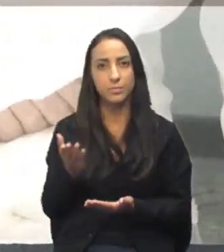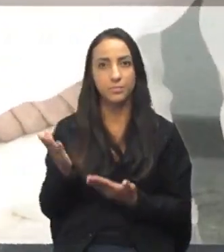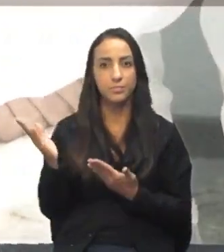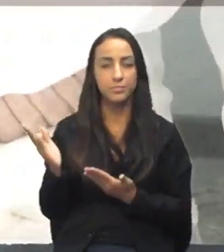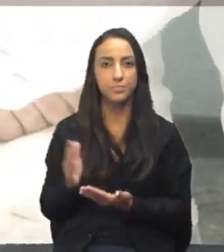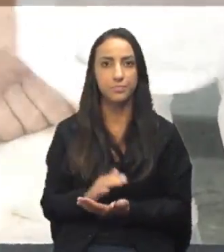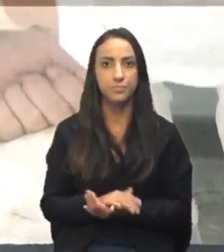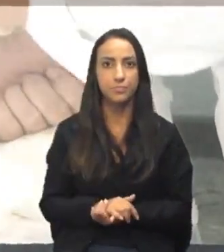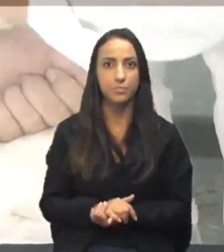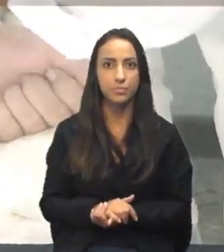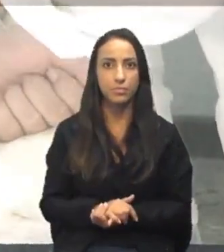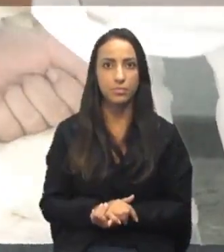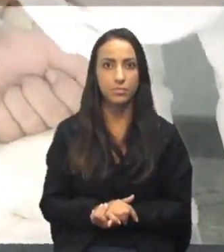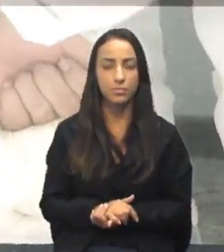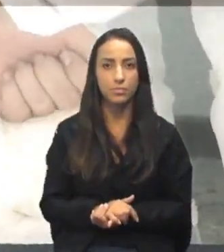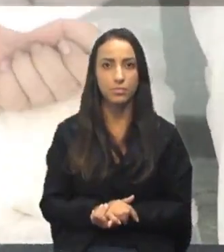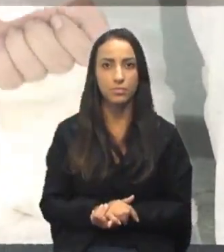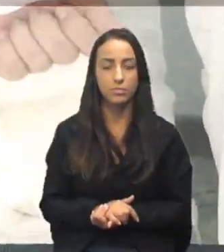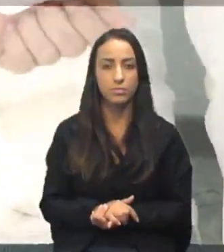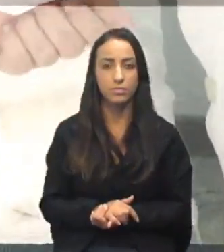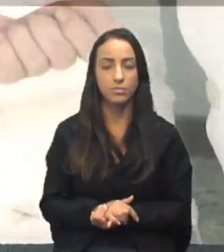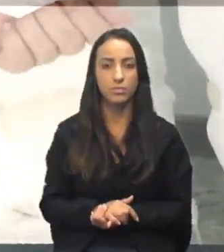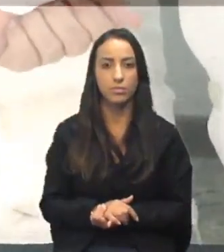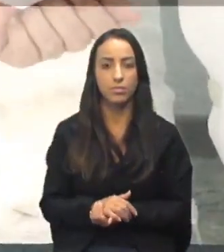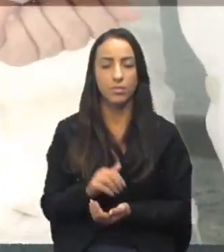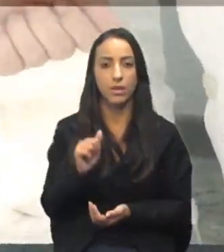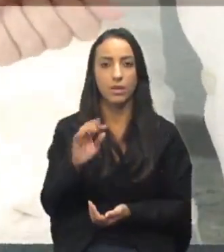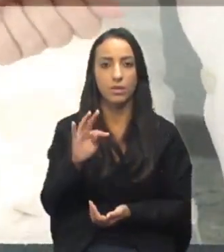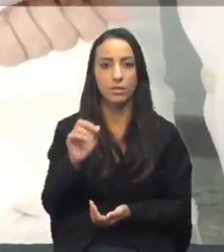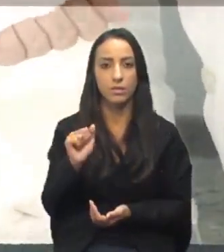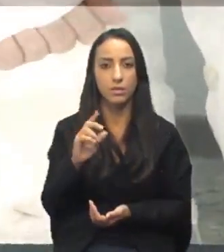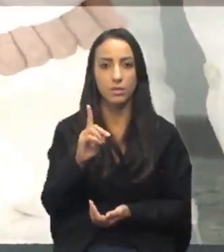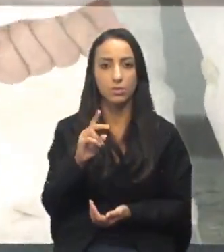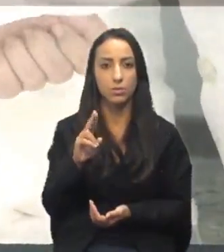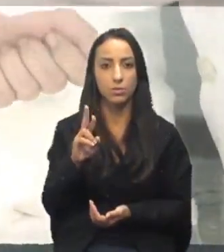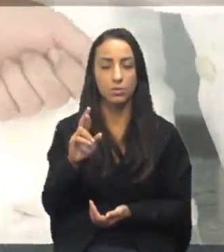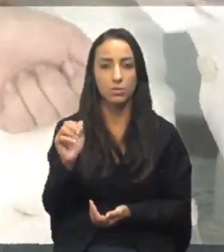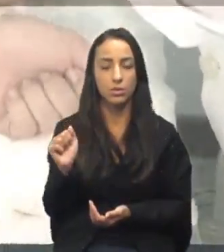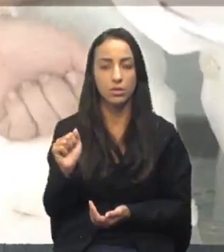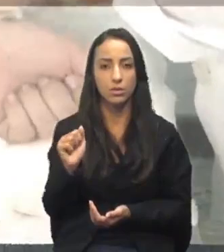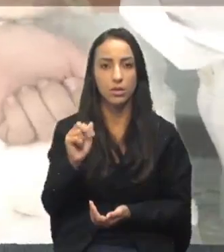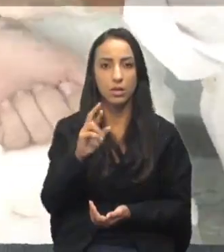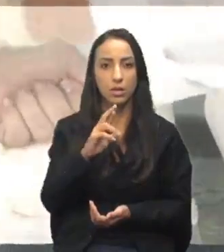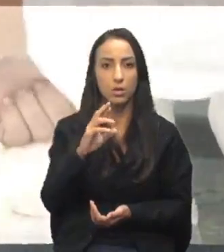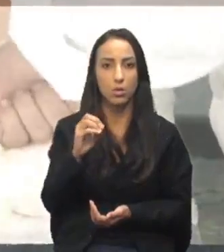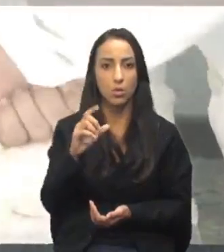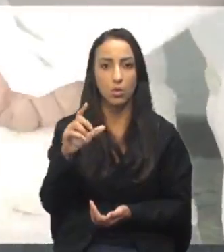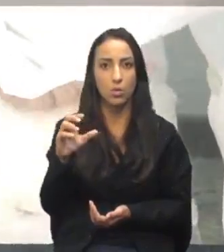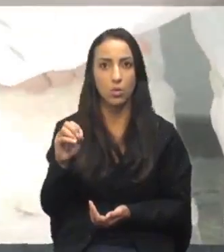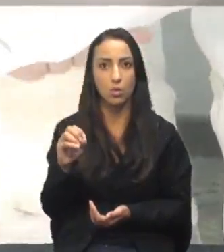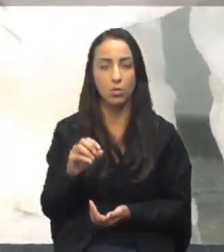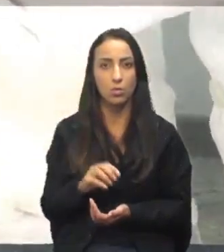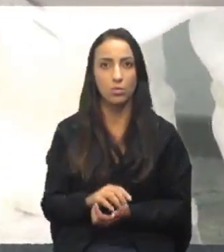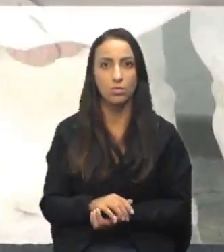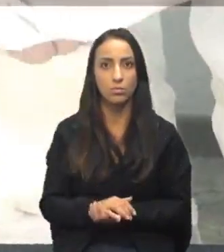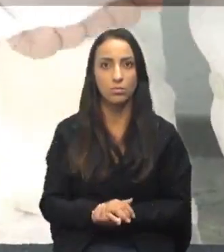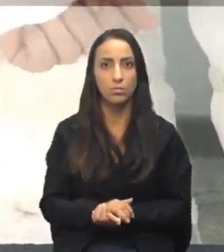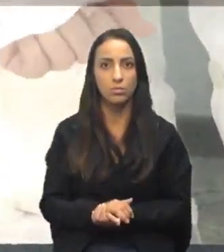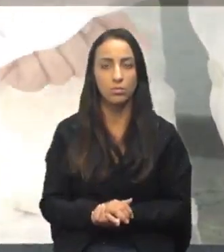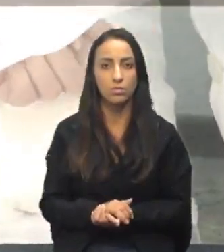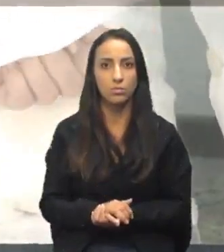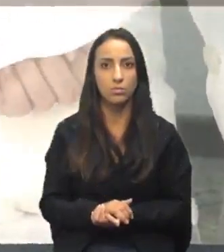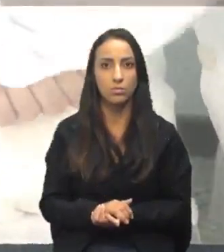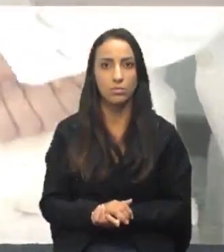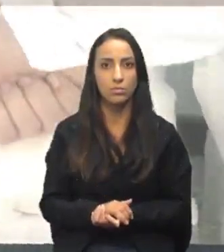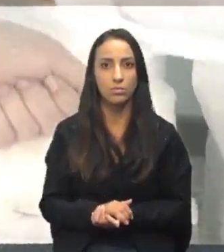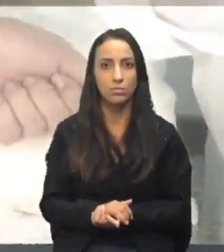que nós temos a atadura em rolo e a porção, o desenrolar